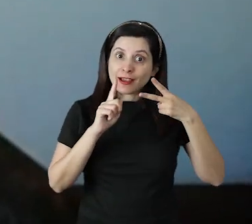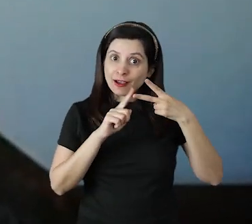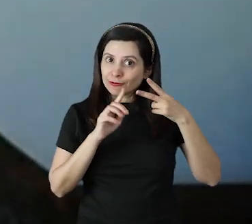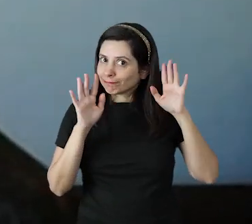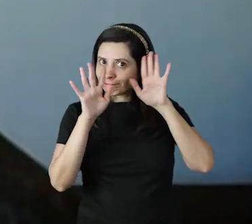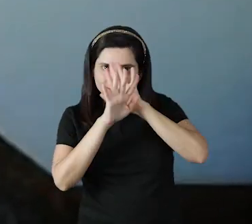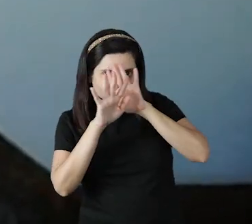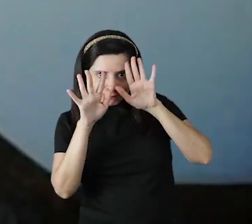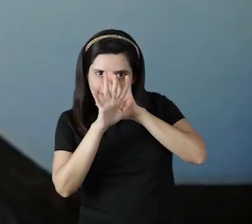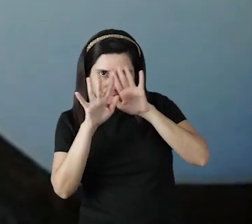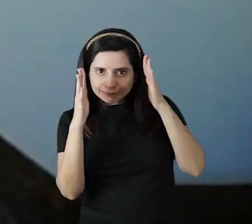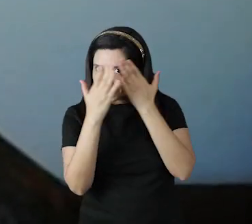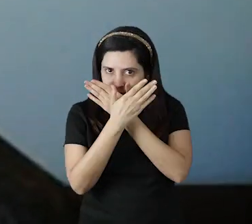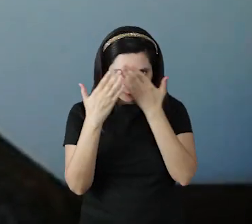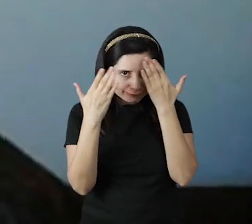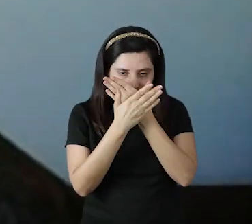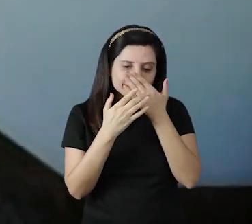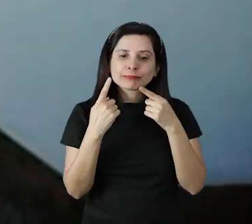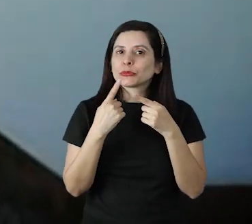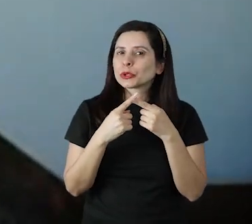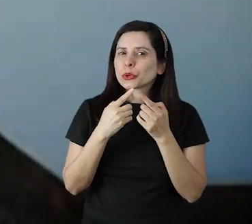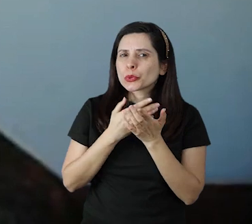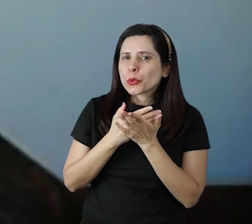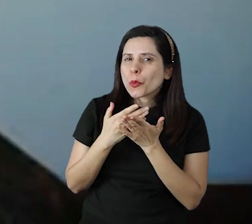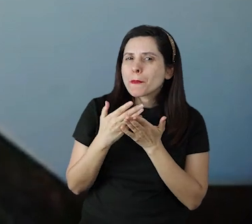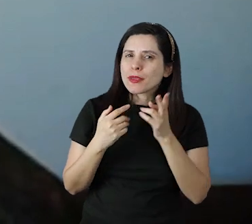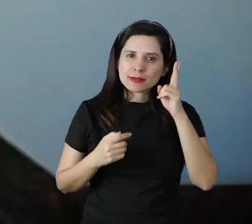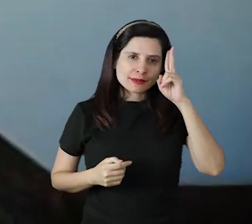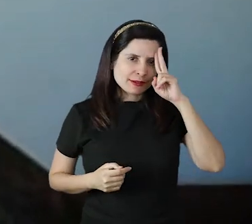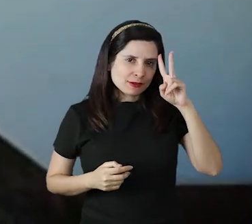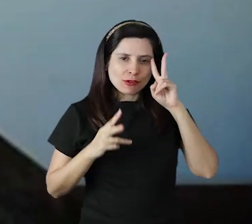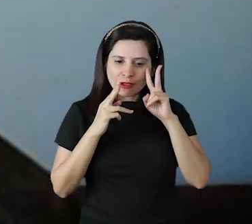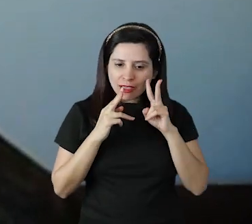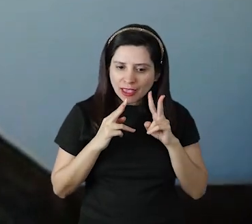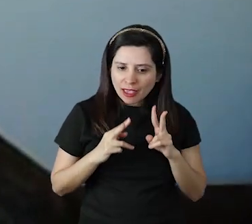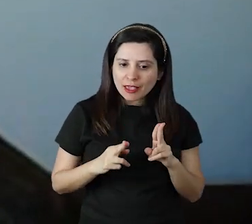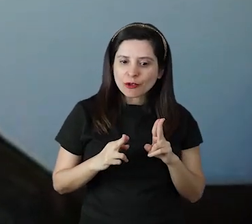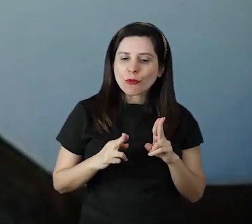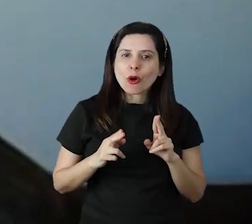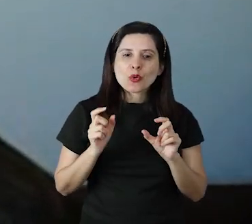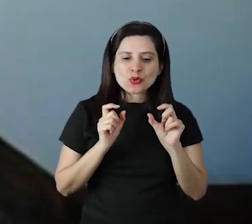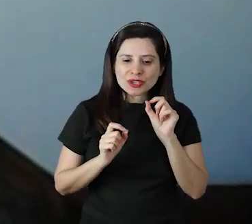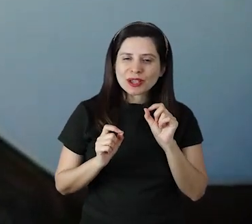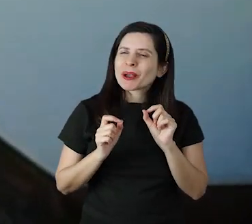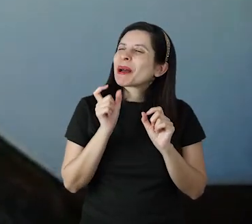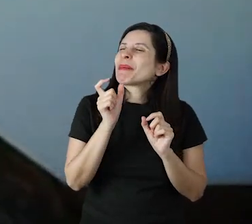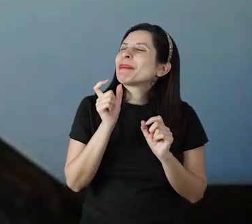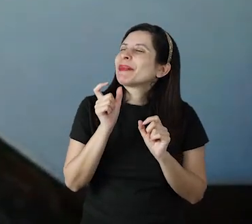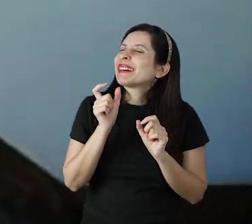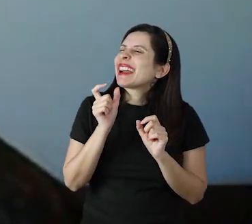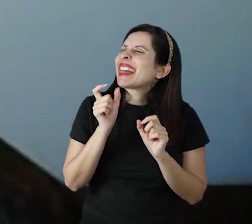invisível, porque quando a gente começa uma história, é igual a ponta do não sei falar essa